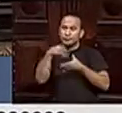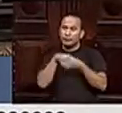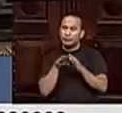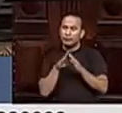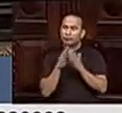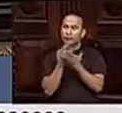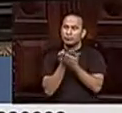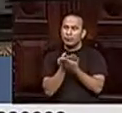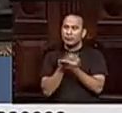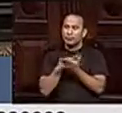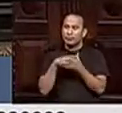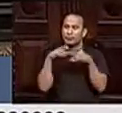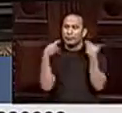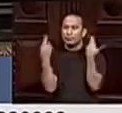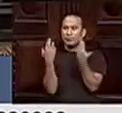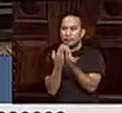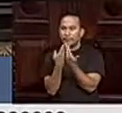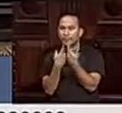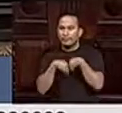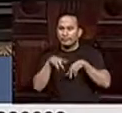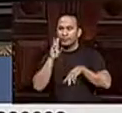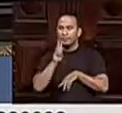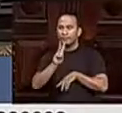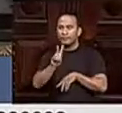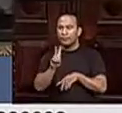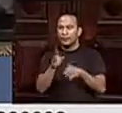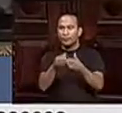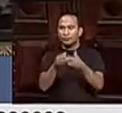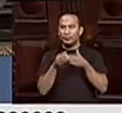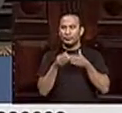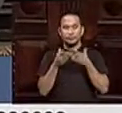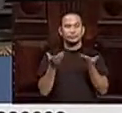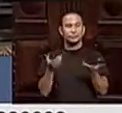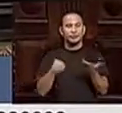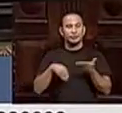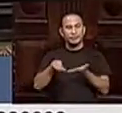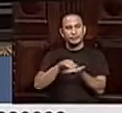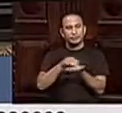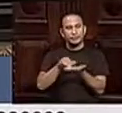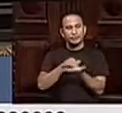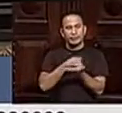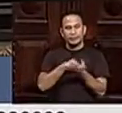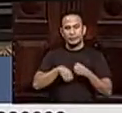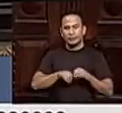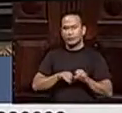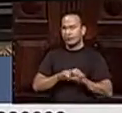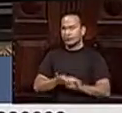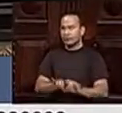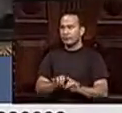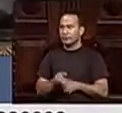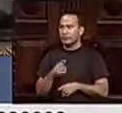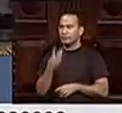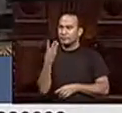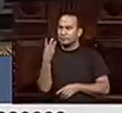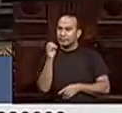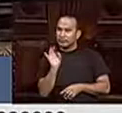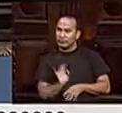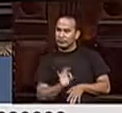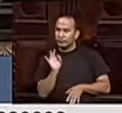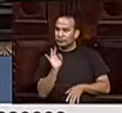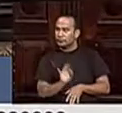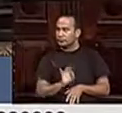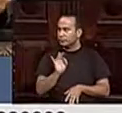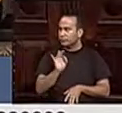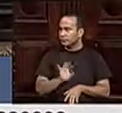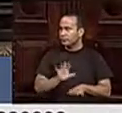já há legislação que prevê a aquisição por parte das secretarias de educação de pelo menos 30% dos